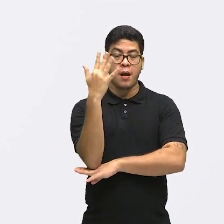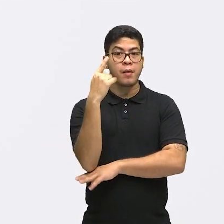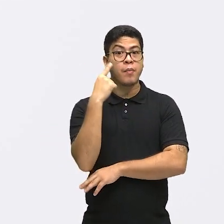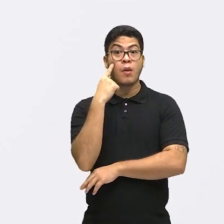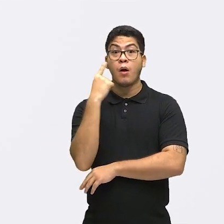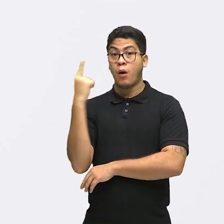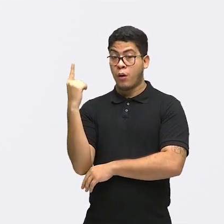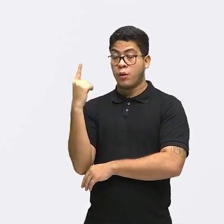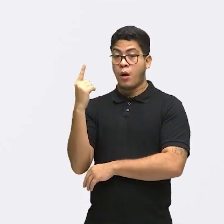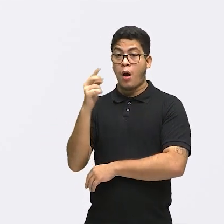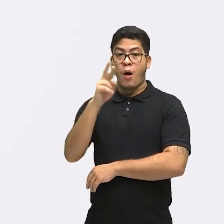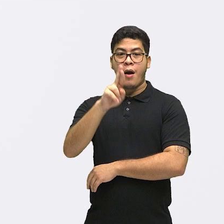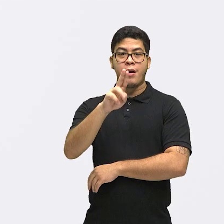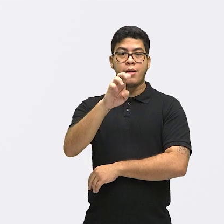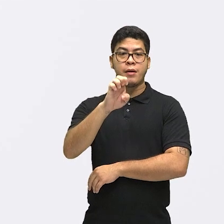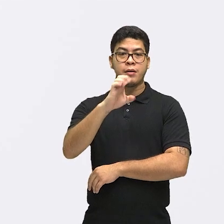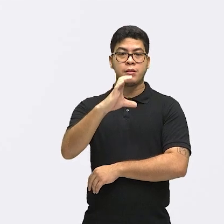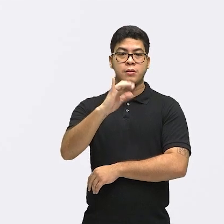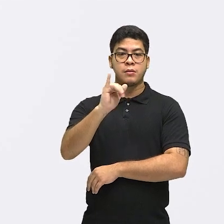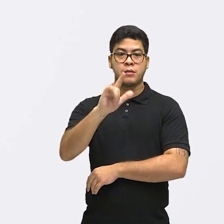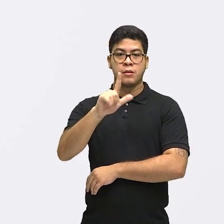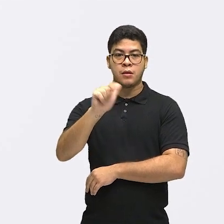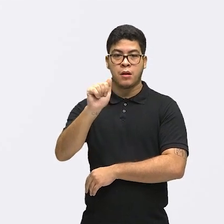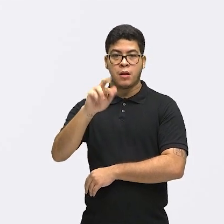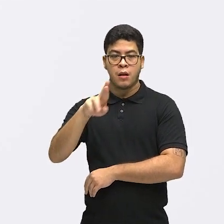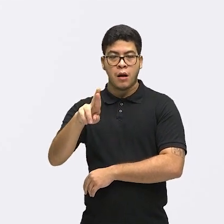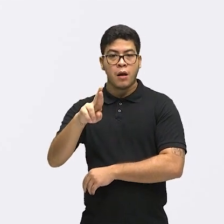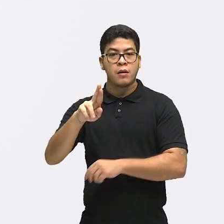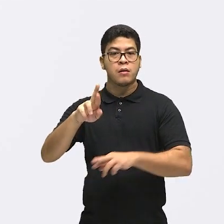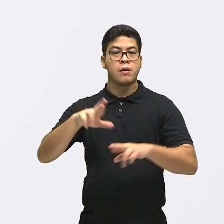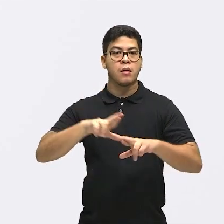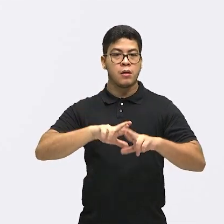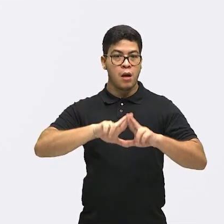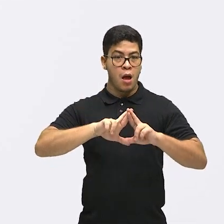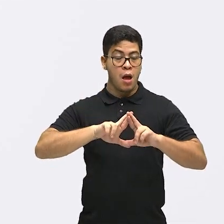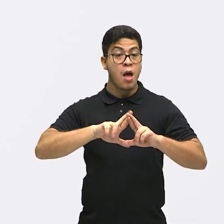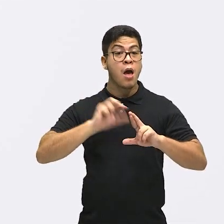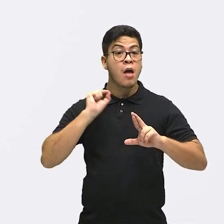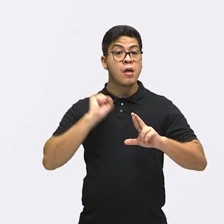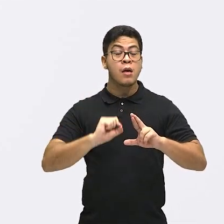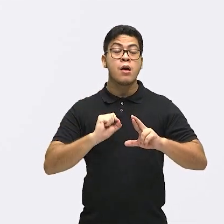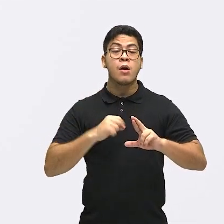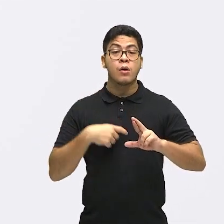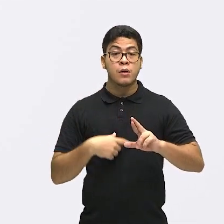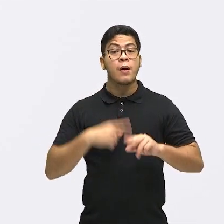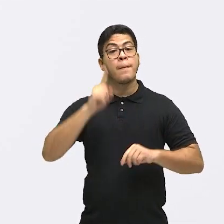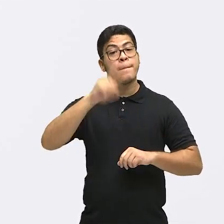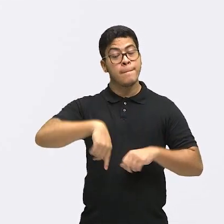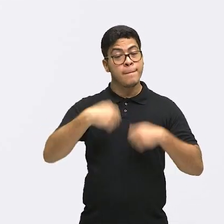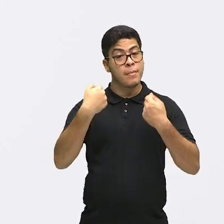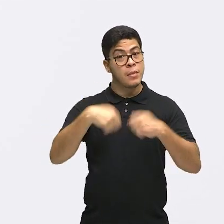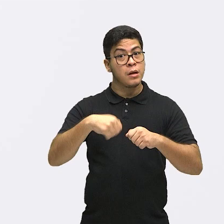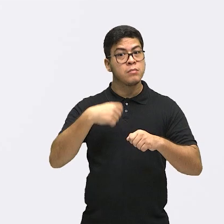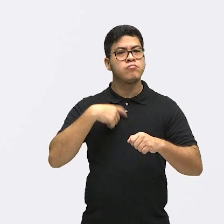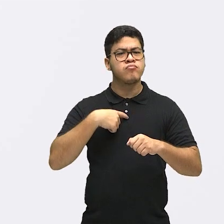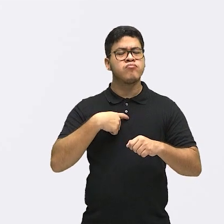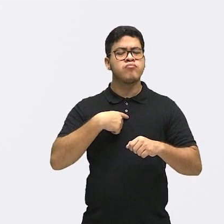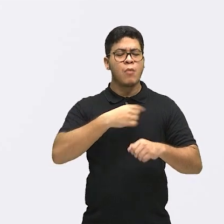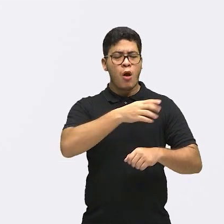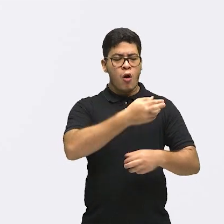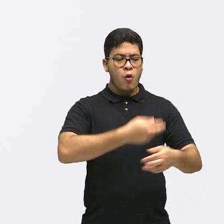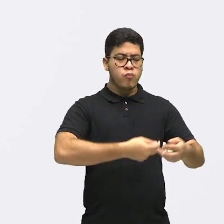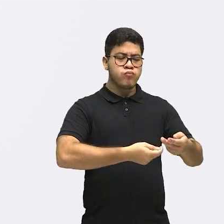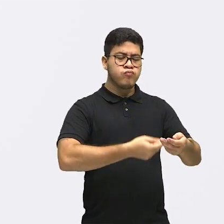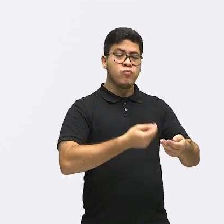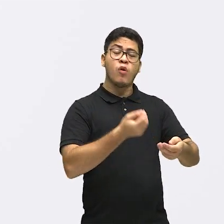R, é o reciclar. Materiais que sejam transformados novamente em matéria-prima para voltar